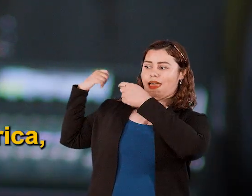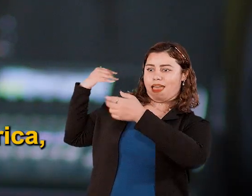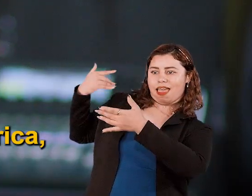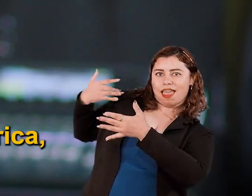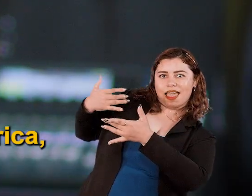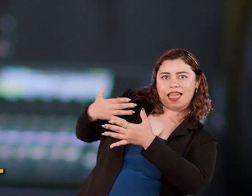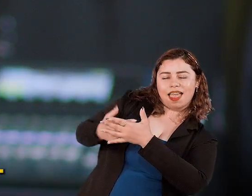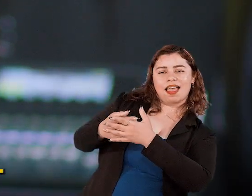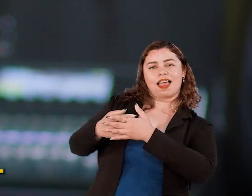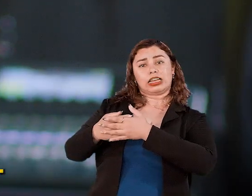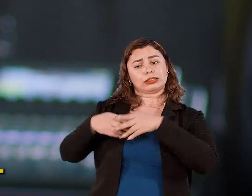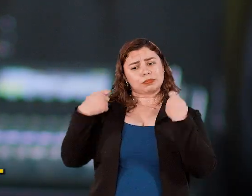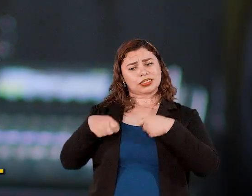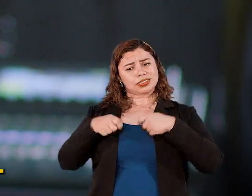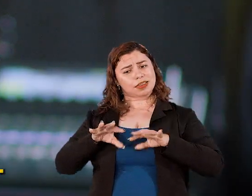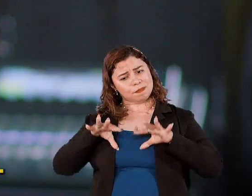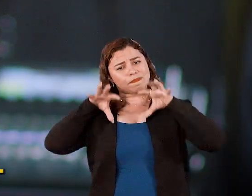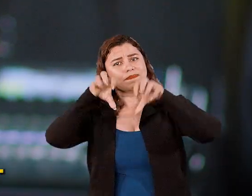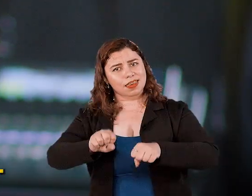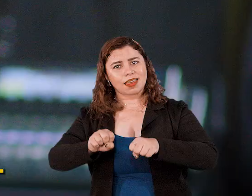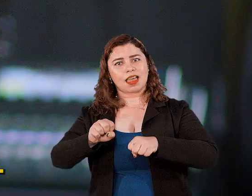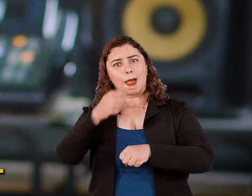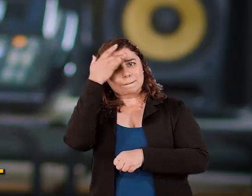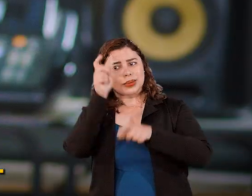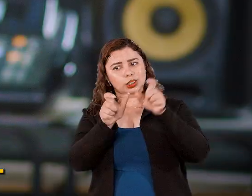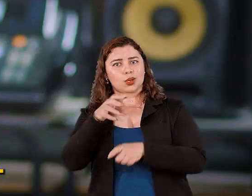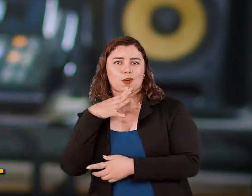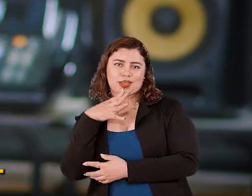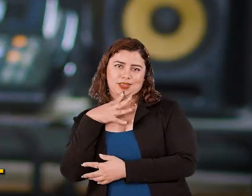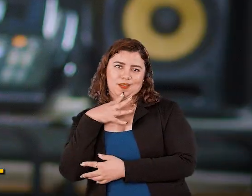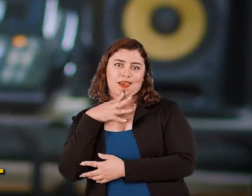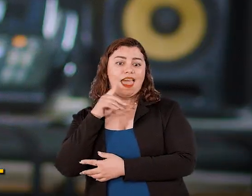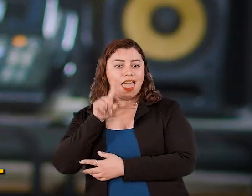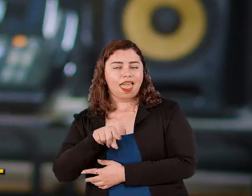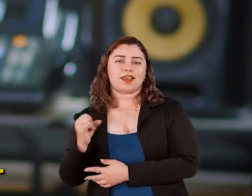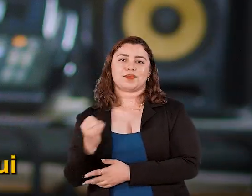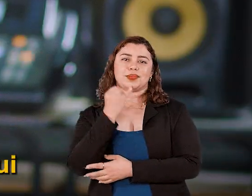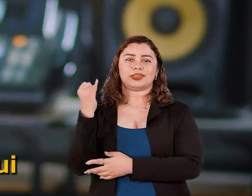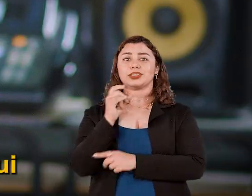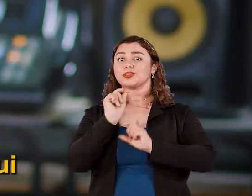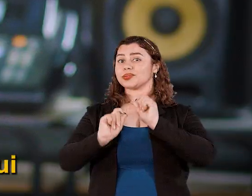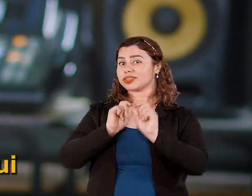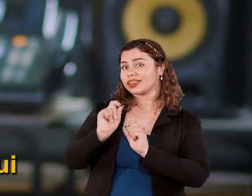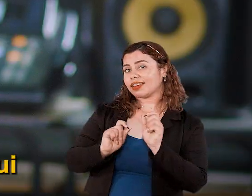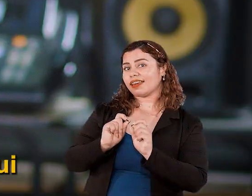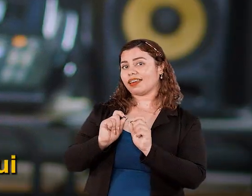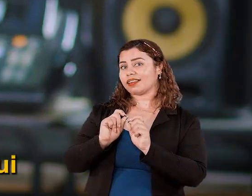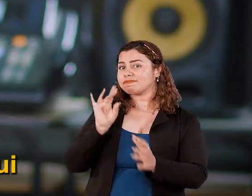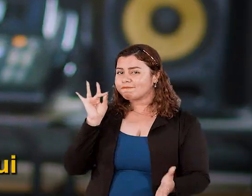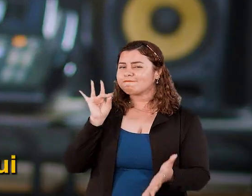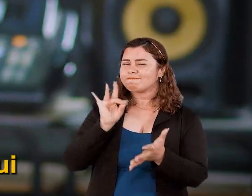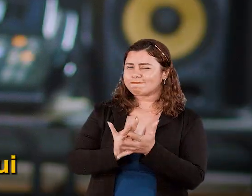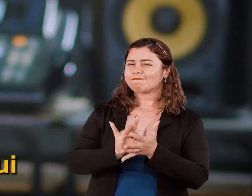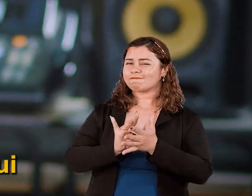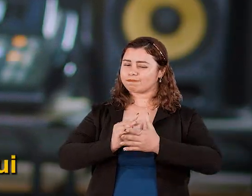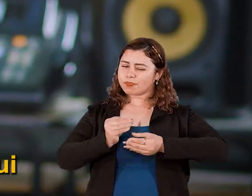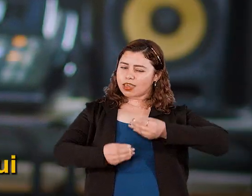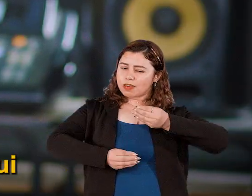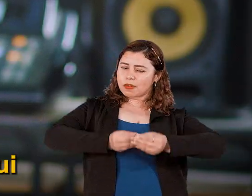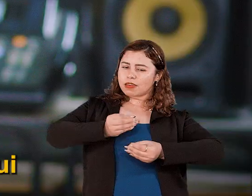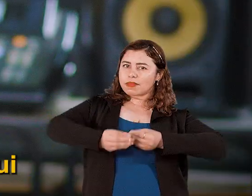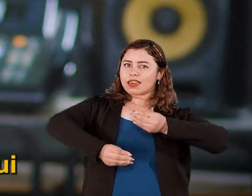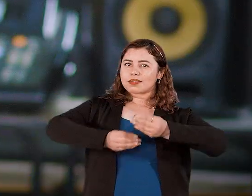então tem muita coisa que precisa ser resgatada. E esse é um passo importante, eu acredito que assim, é realmente